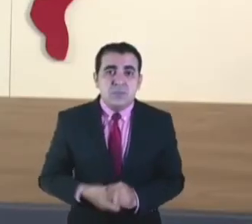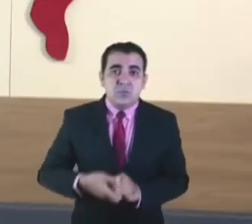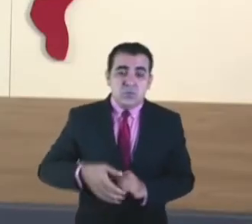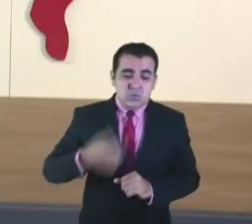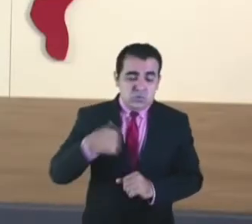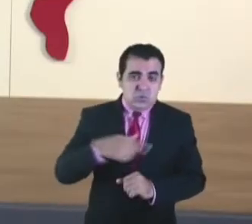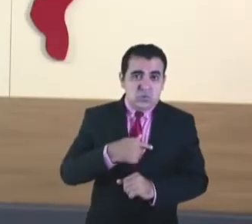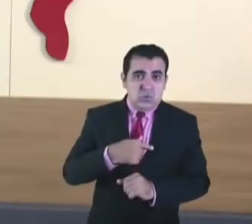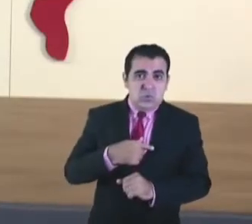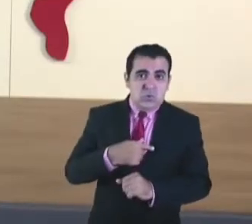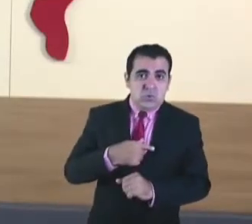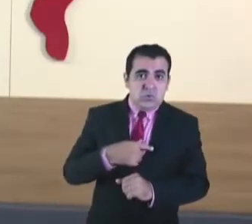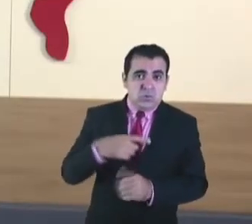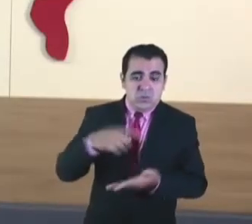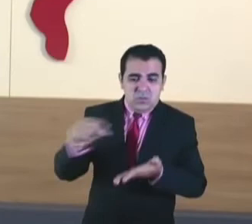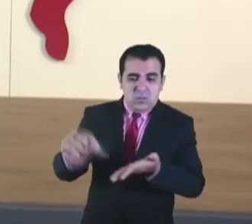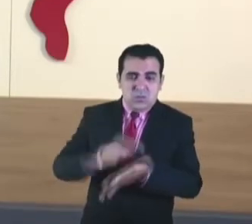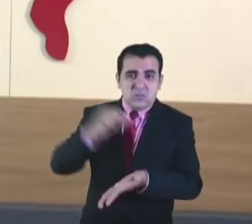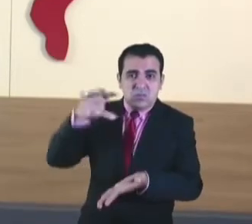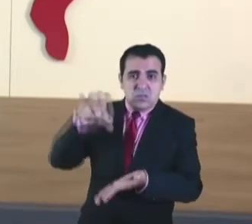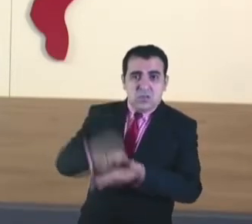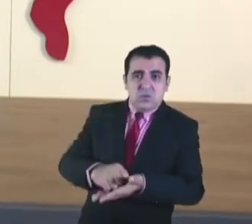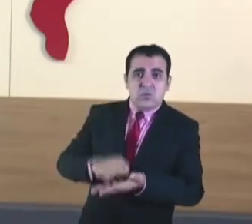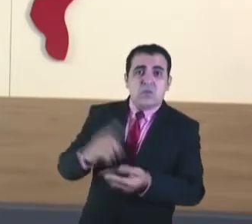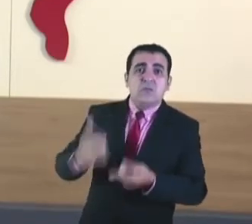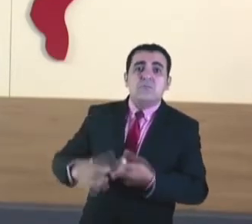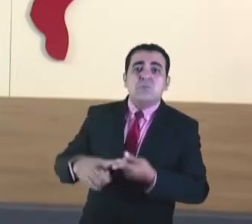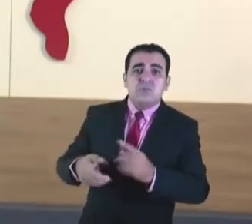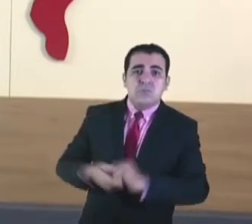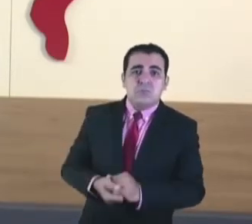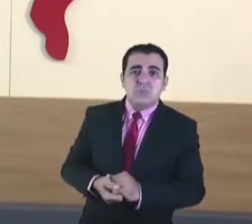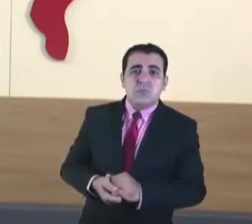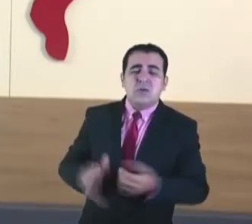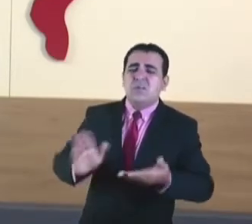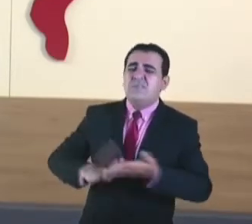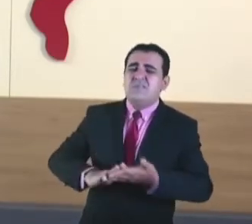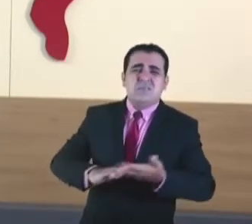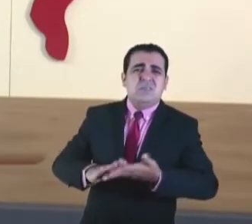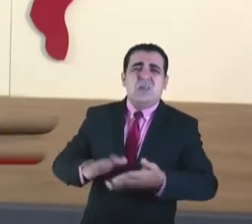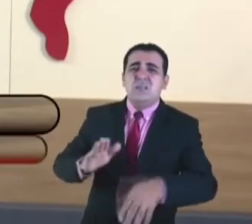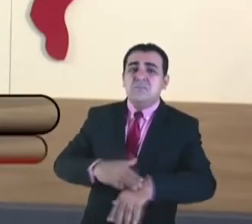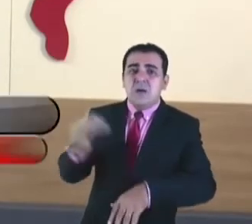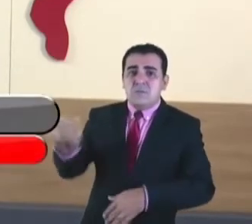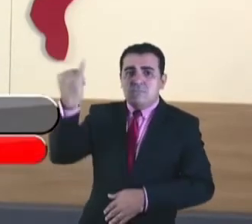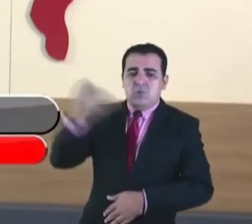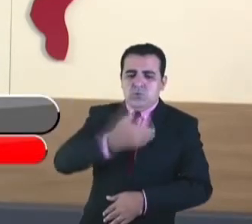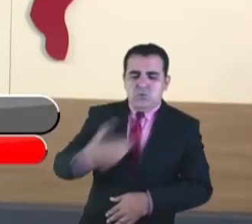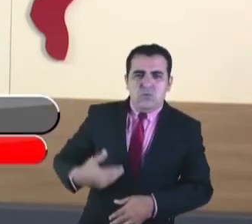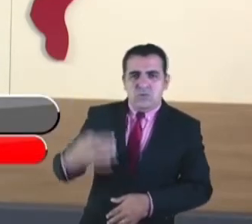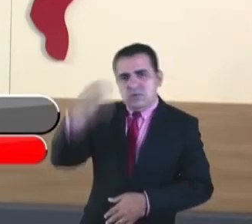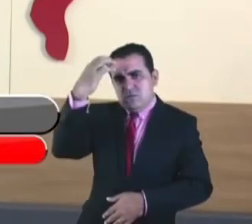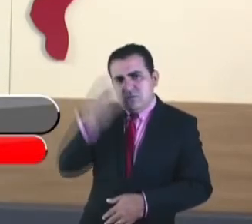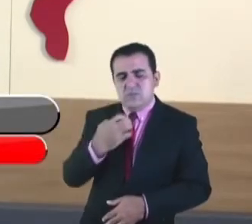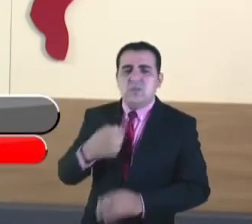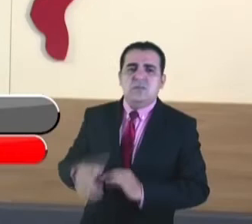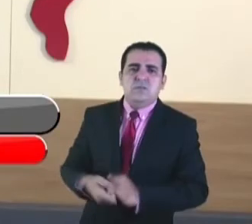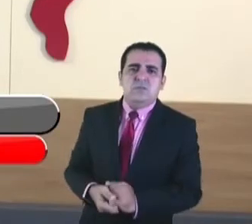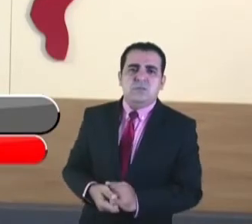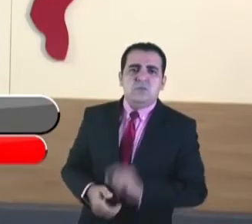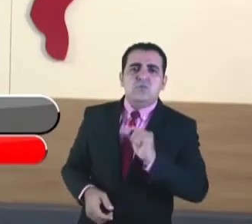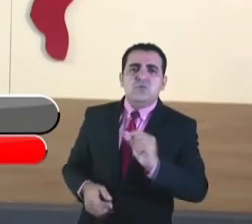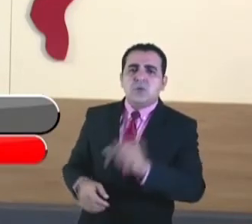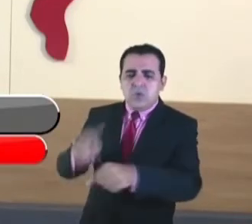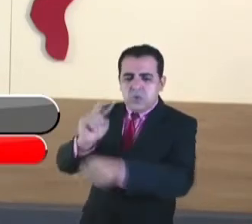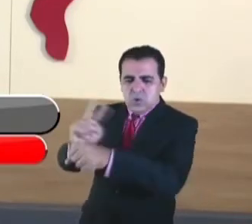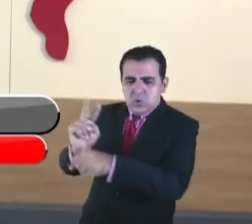Nós resolvemos assinar esse contrato porque, como disse, nada é mais importante para um governante sério do